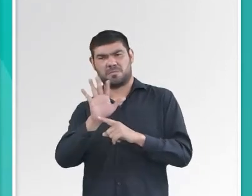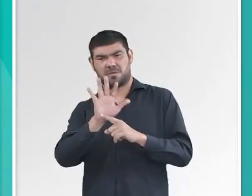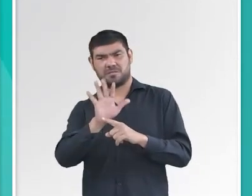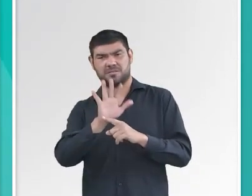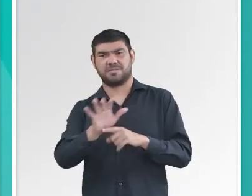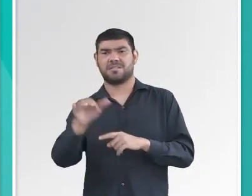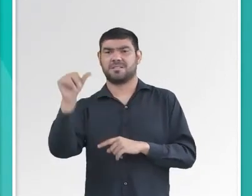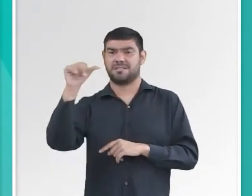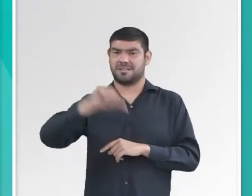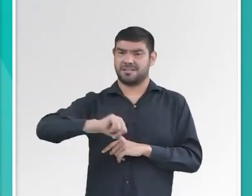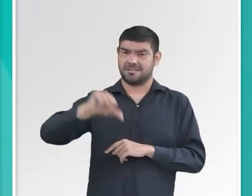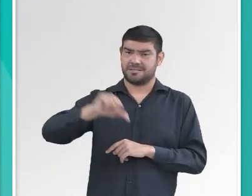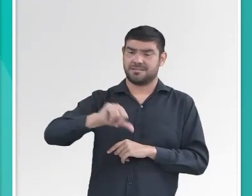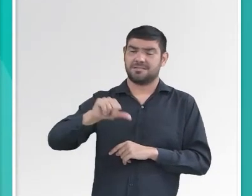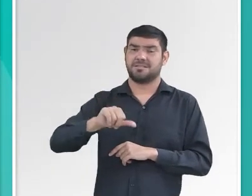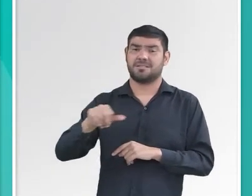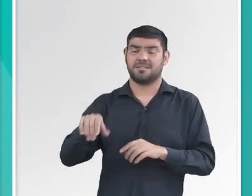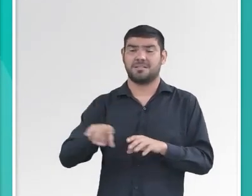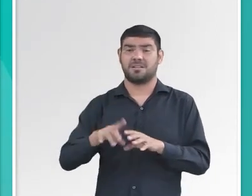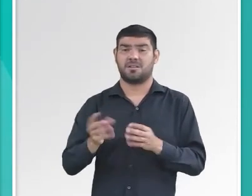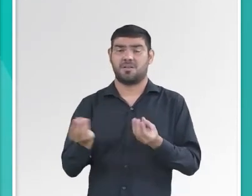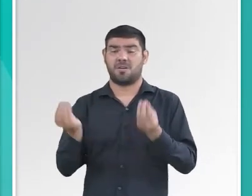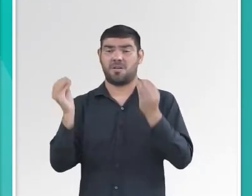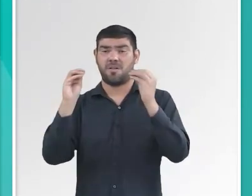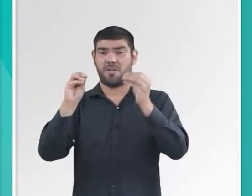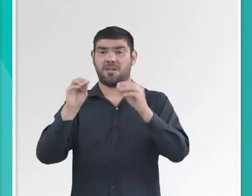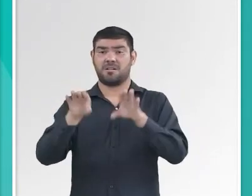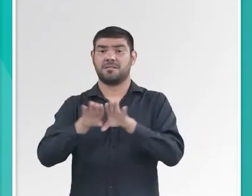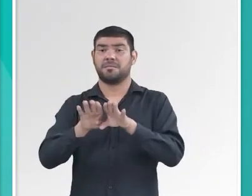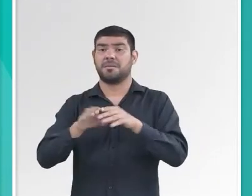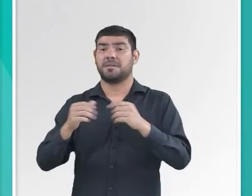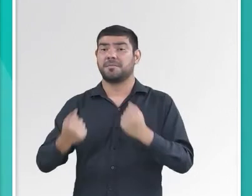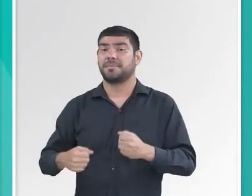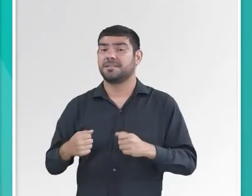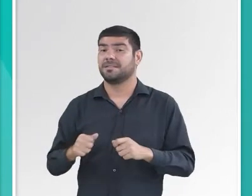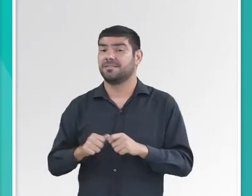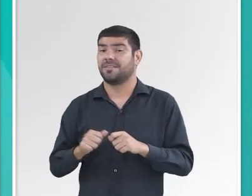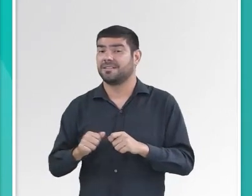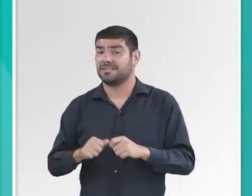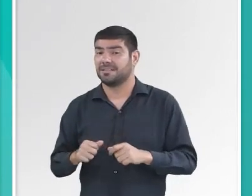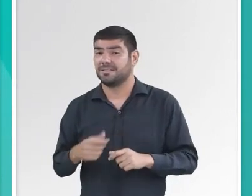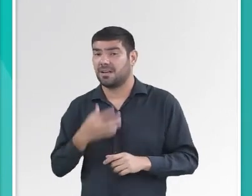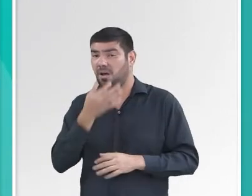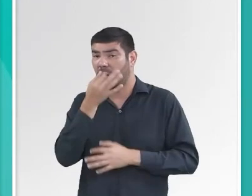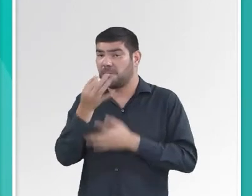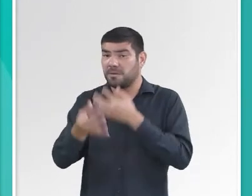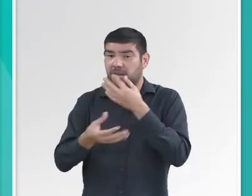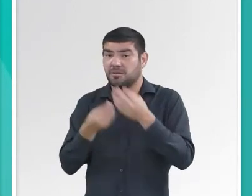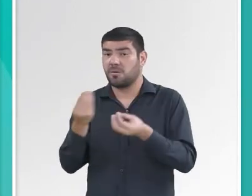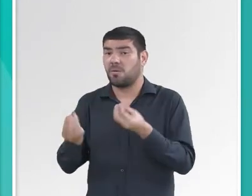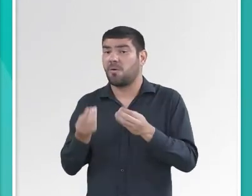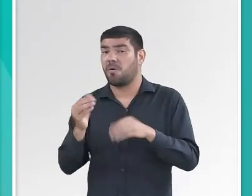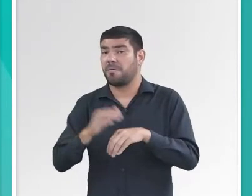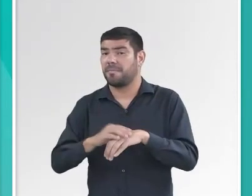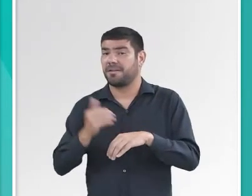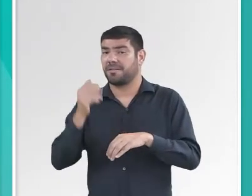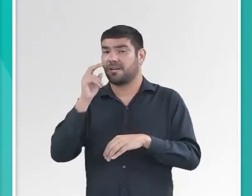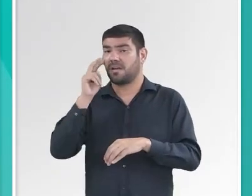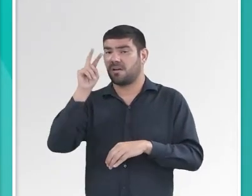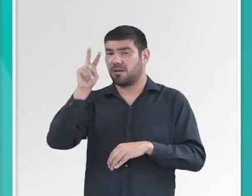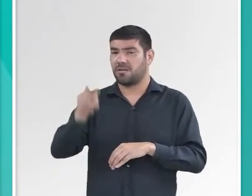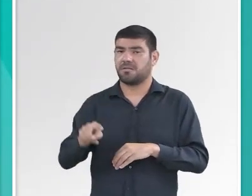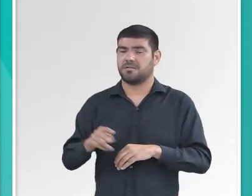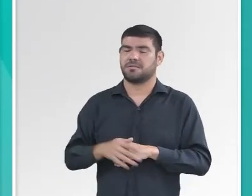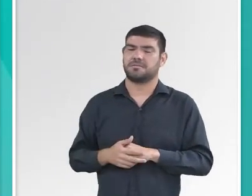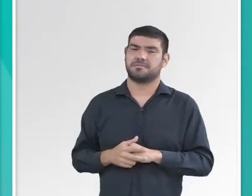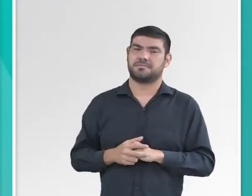algo negativo, ele coloca também o que é preciso fazer, ele dá sugestões de como melhorar. Olha o que ele diz na sequência, logo após